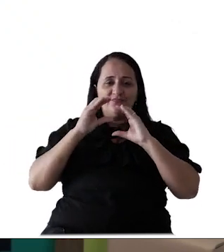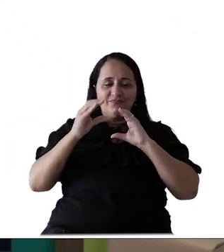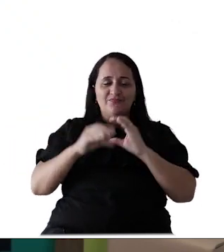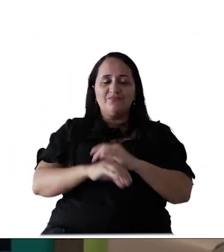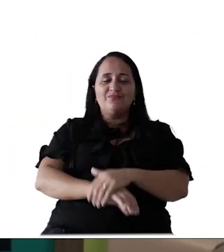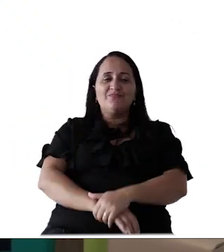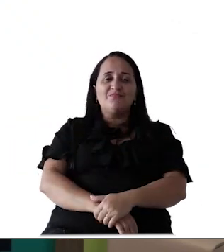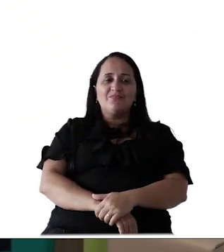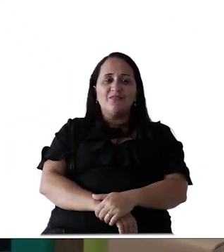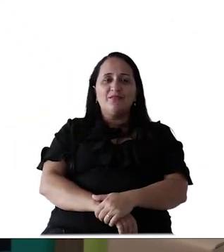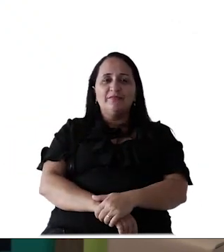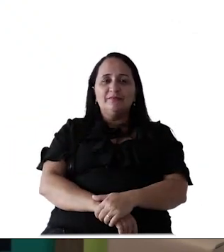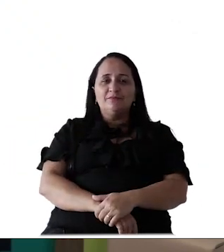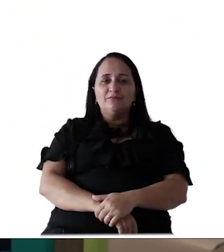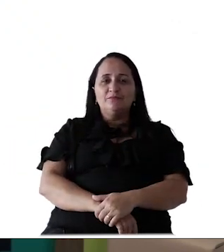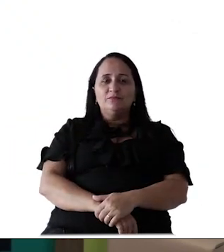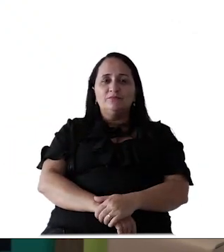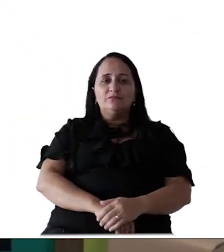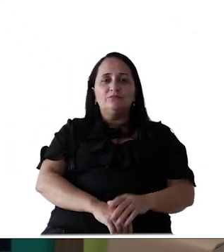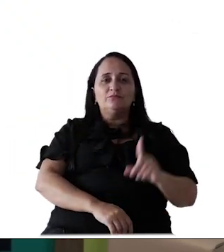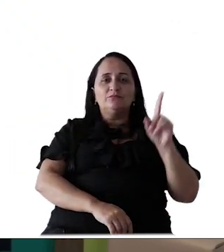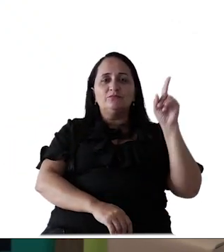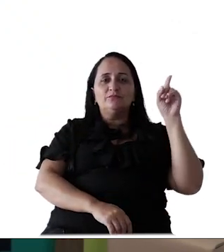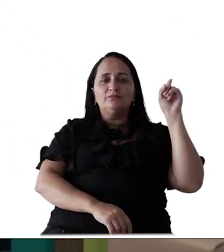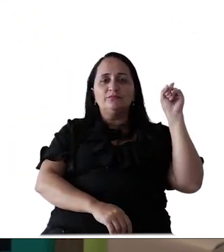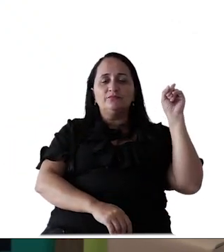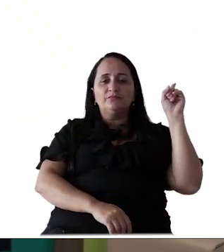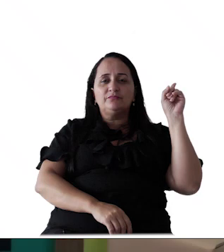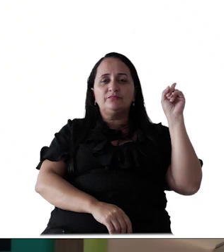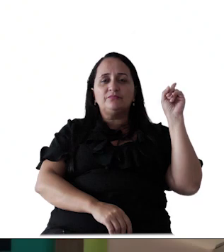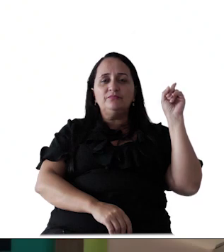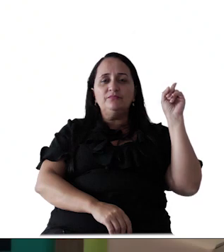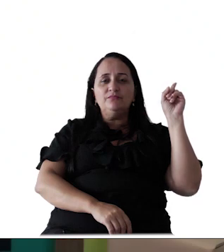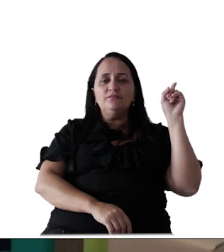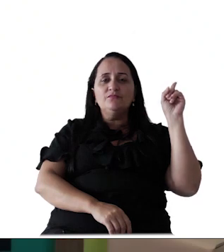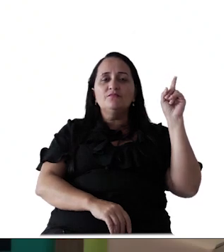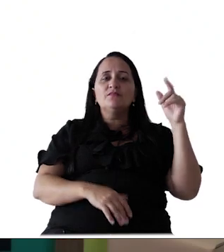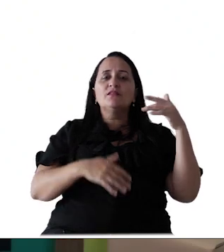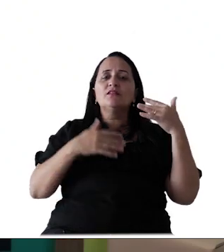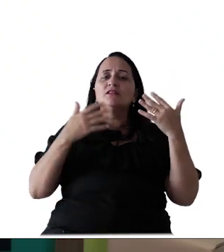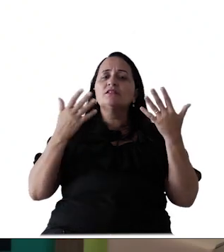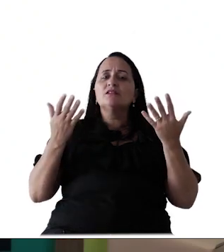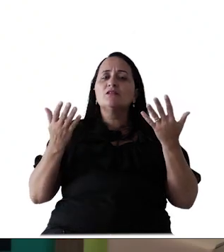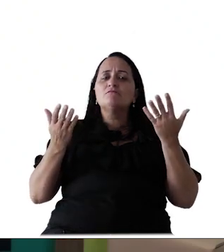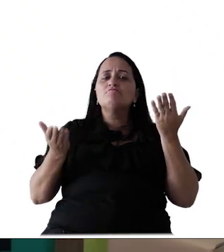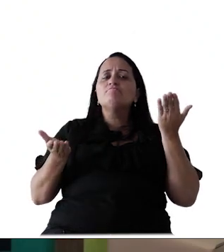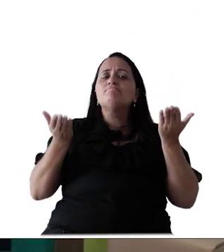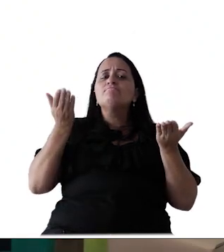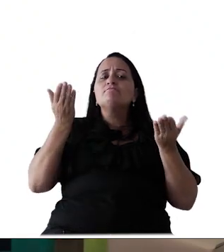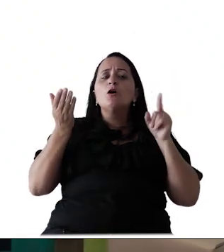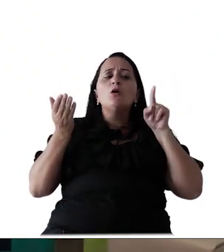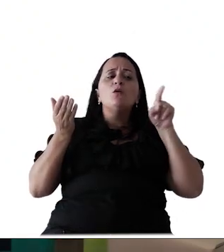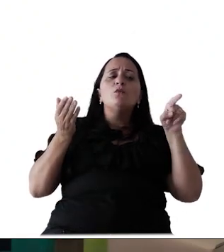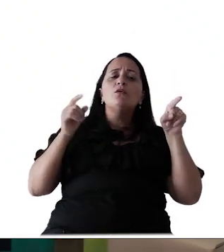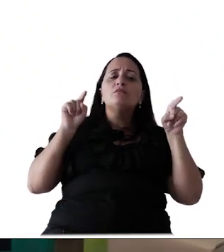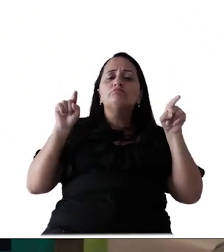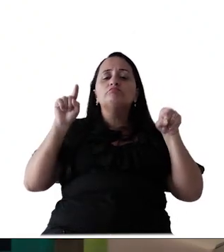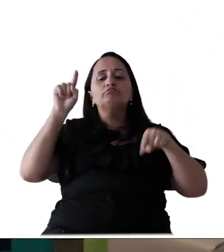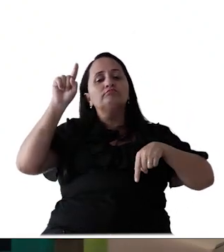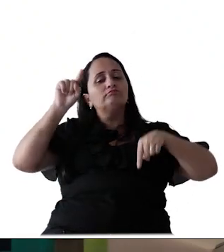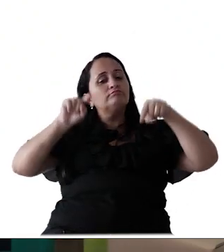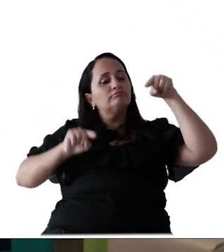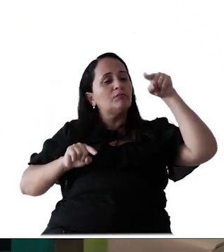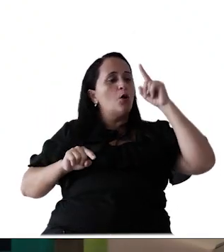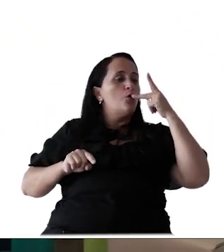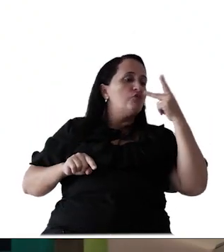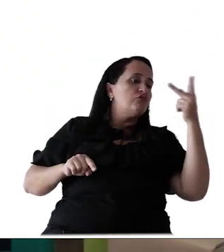comunicação. O interlocutor, exatamente, essa posição vai se alternar.